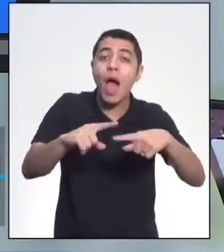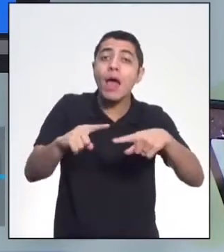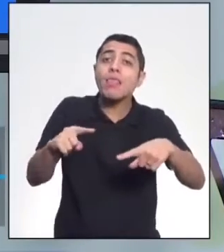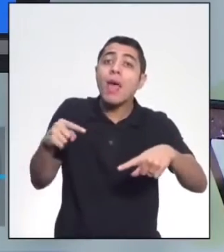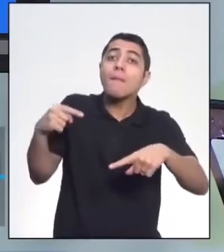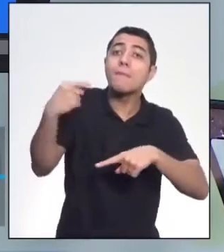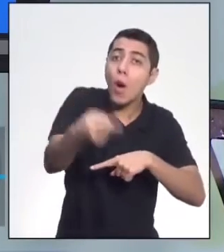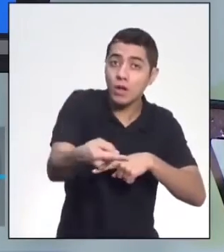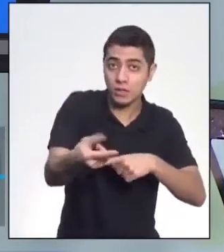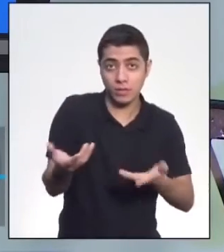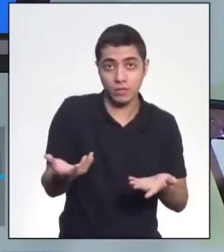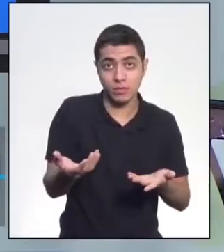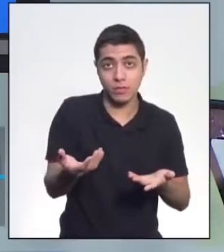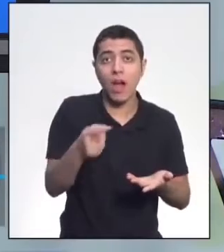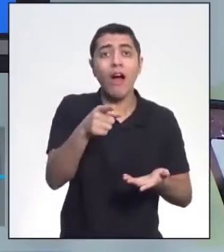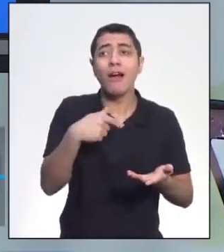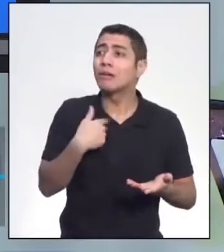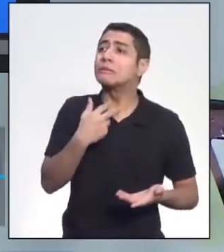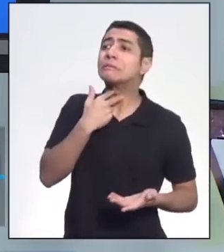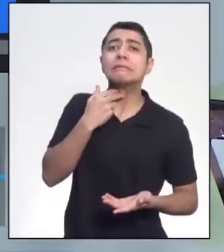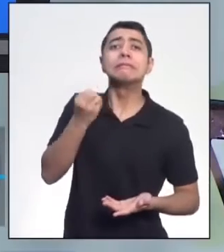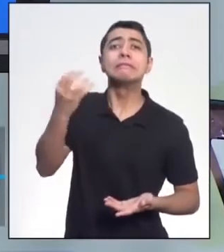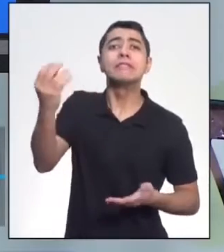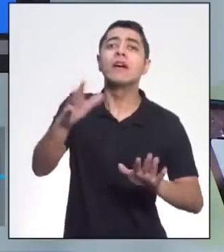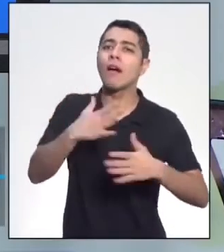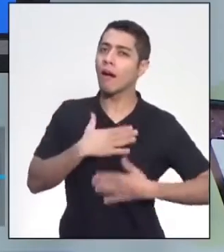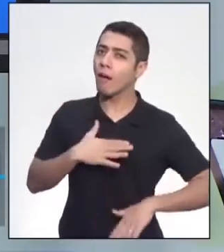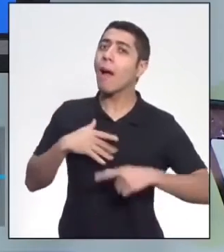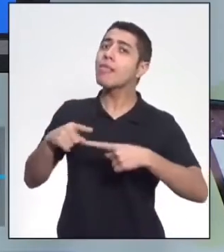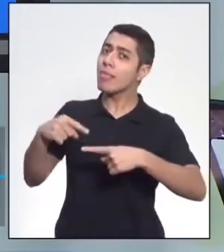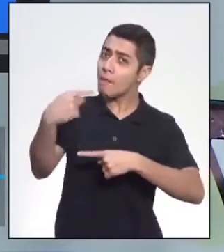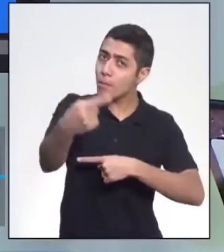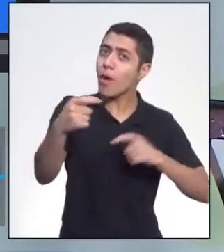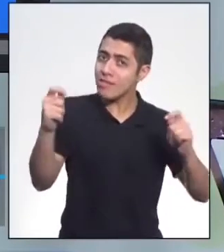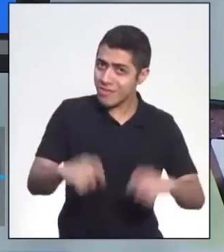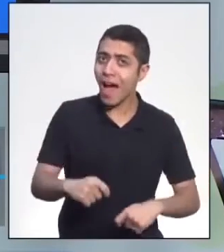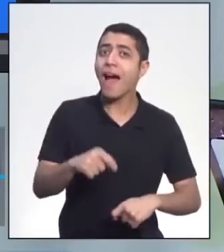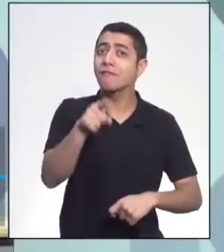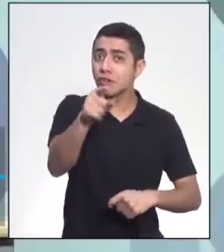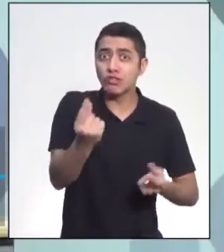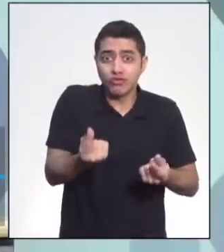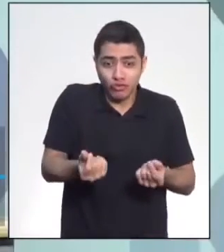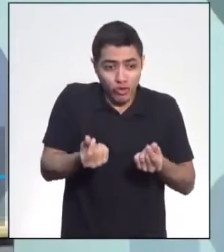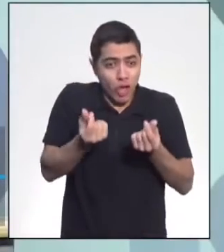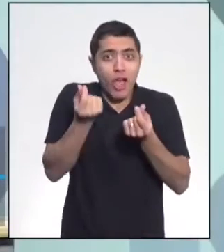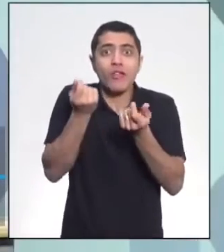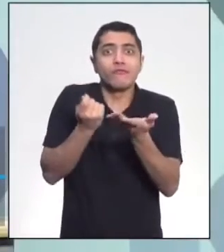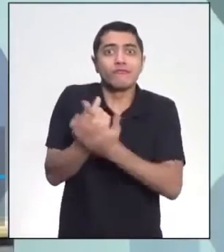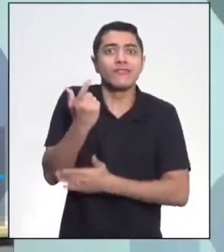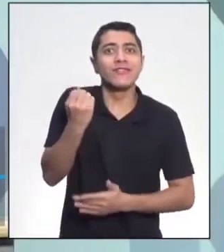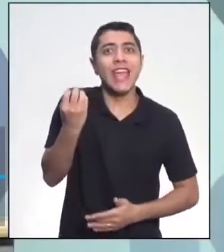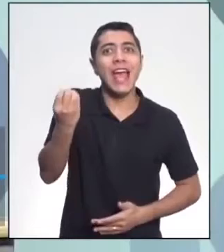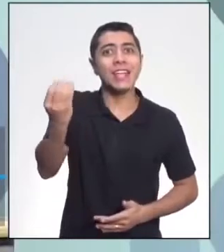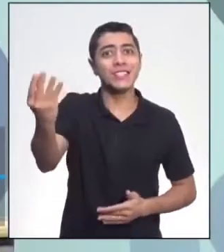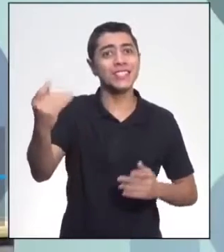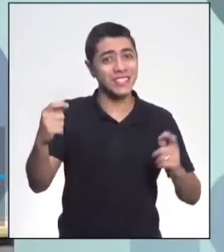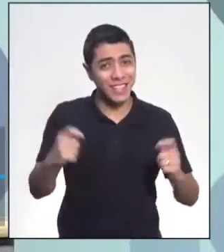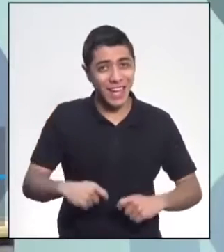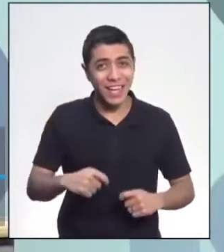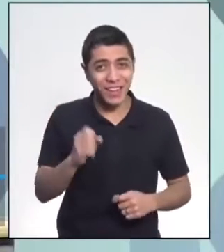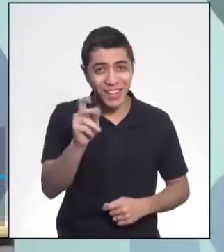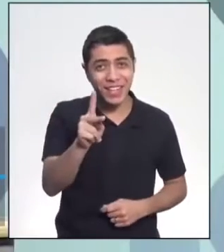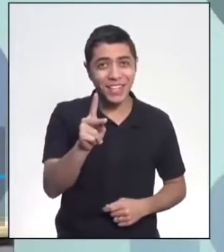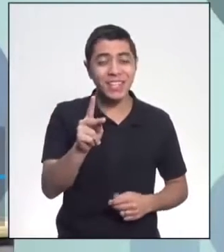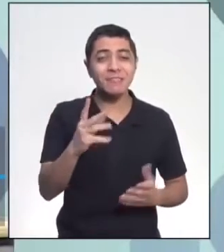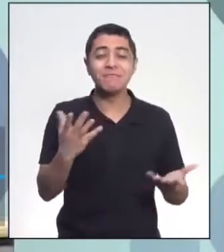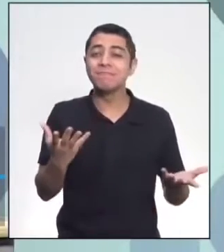Mas depois vai, cara. Você ganhou na Mega Sena. Como é que você vai gastar esse dinheiro? Tem tantos aqui. Moderador, tem